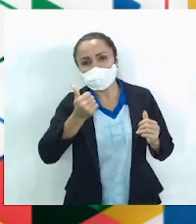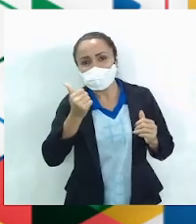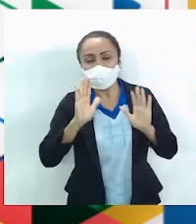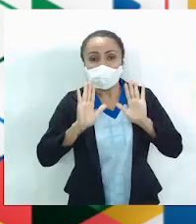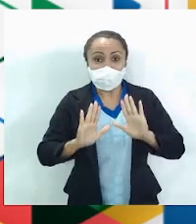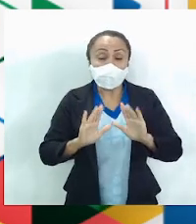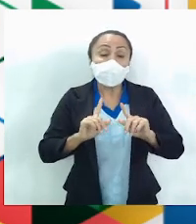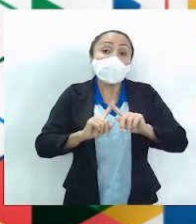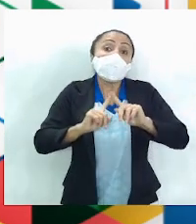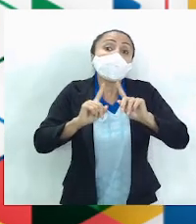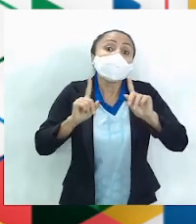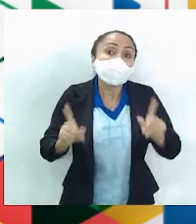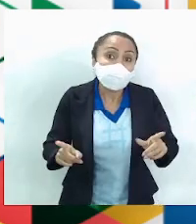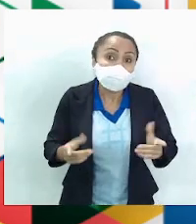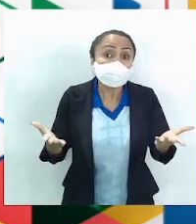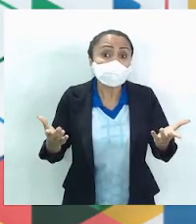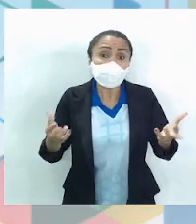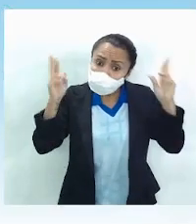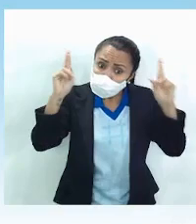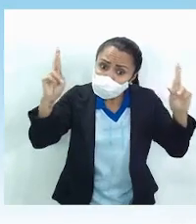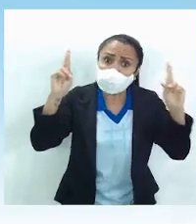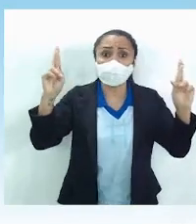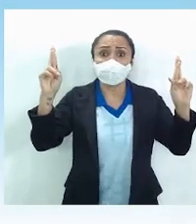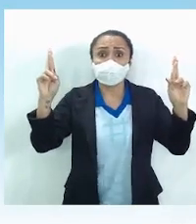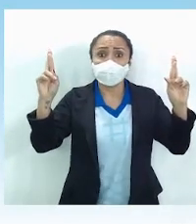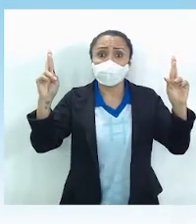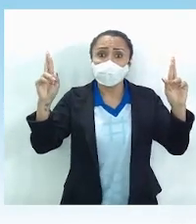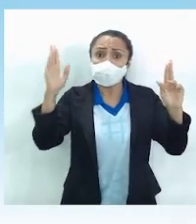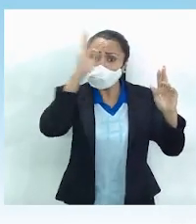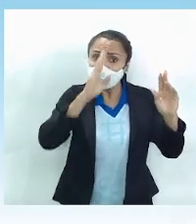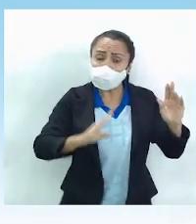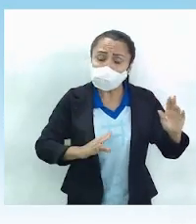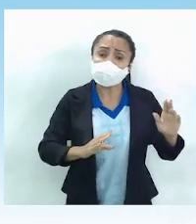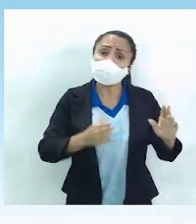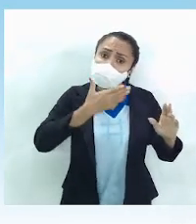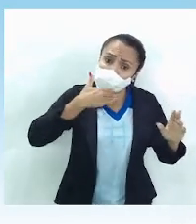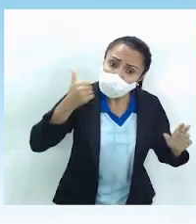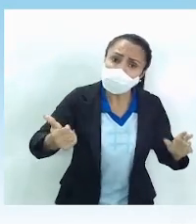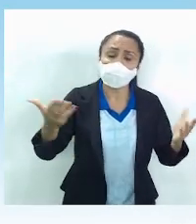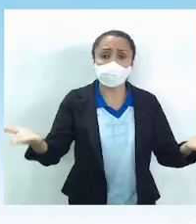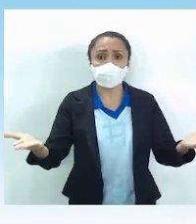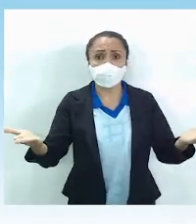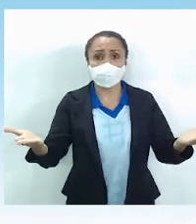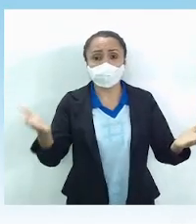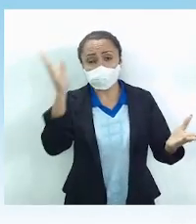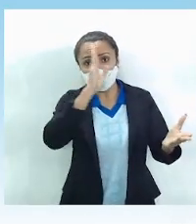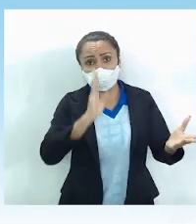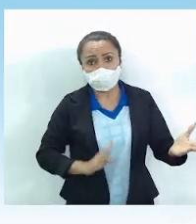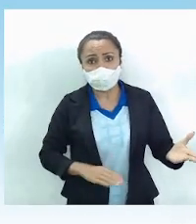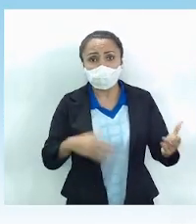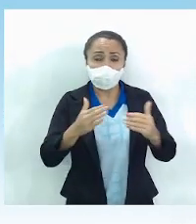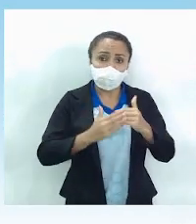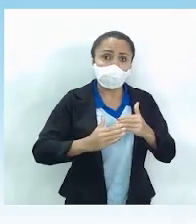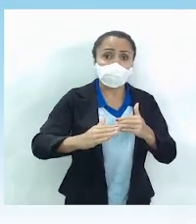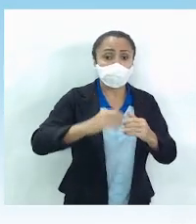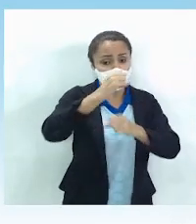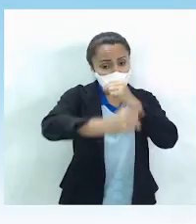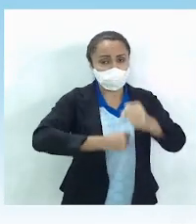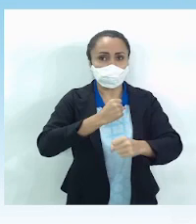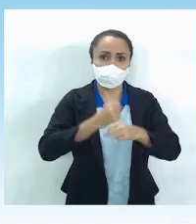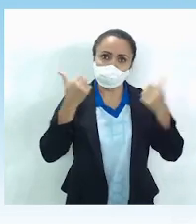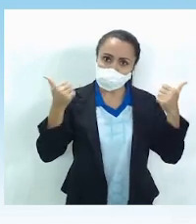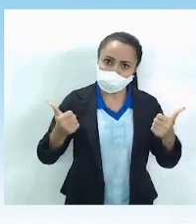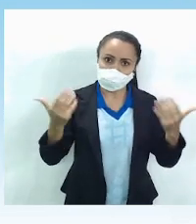né? Mas vamos torcer, né, que as coisas melhorem para o Brasil a partir do ano que vem,